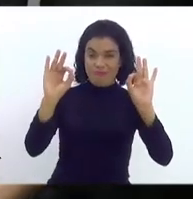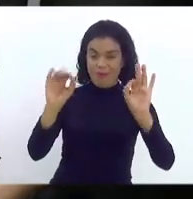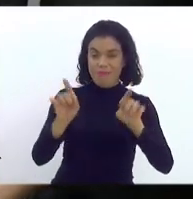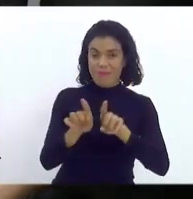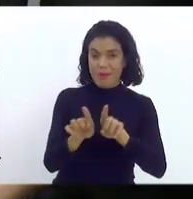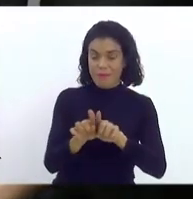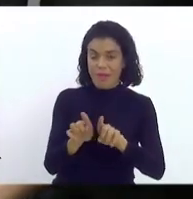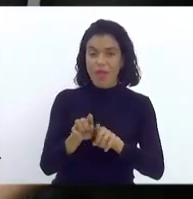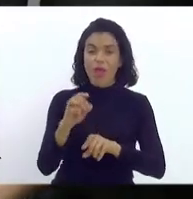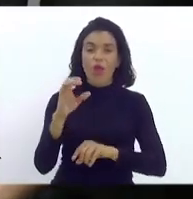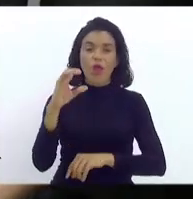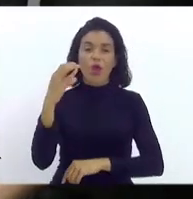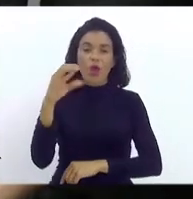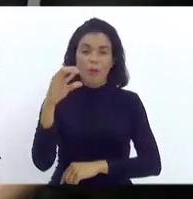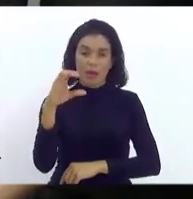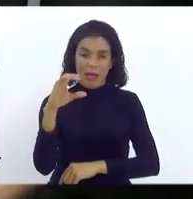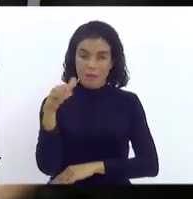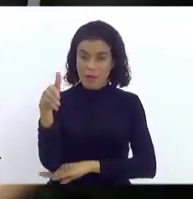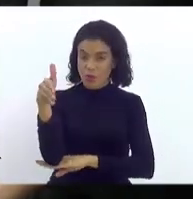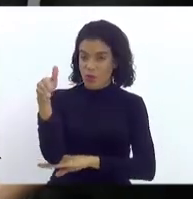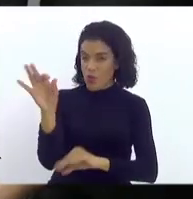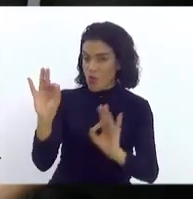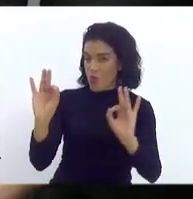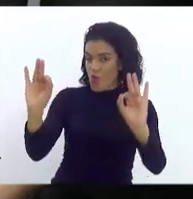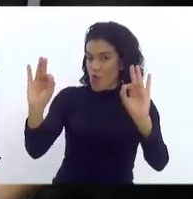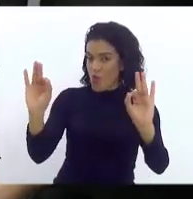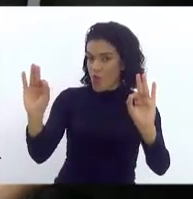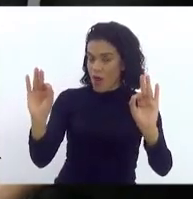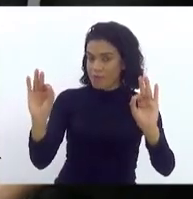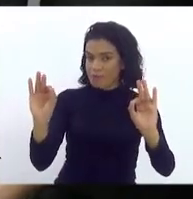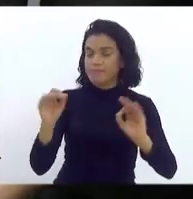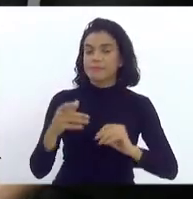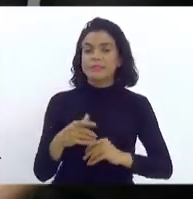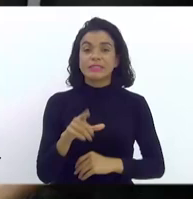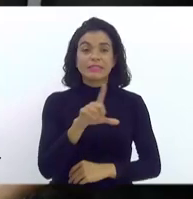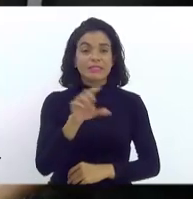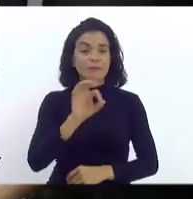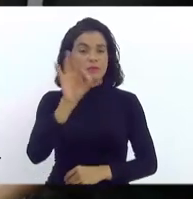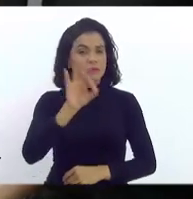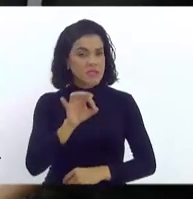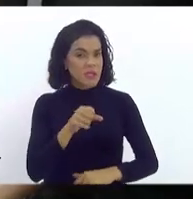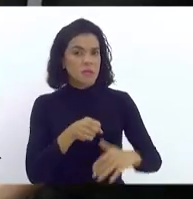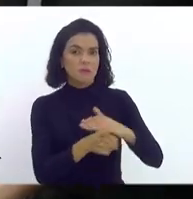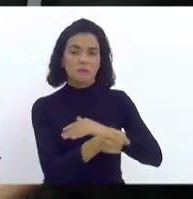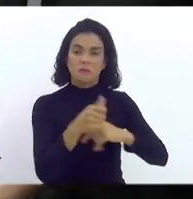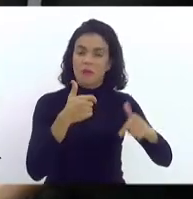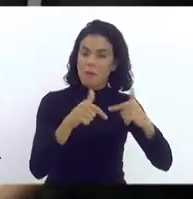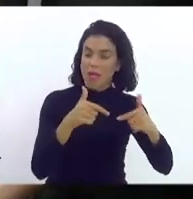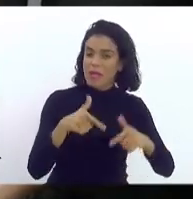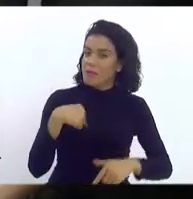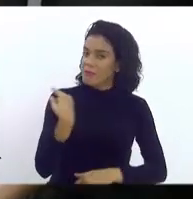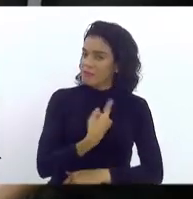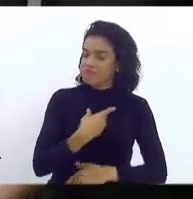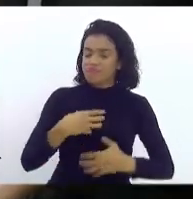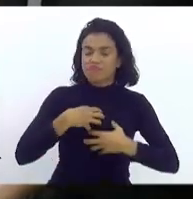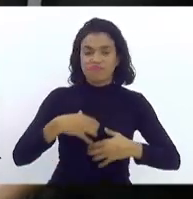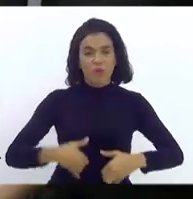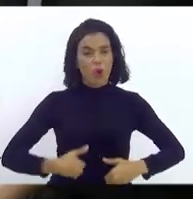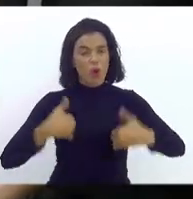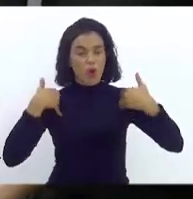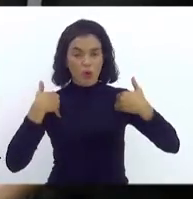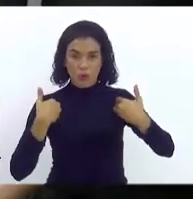também no Copacabana Palace. São um projeto 100% de empregabilidade. Isso, para a gente, é um orgulho, que a gente,